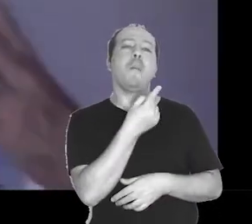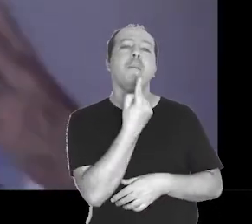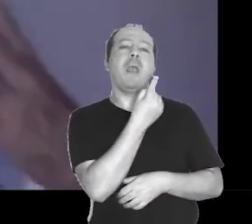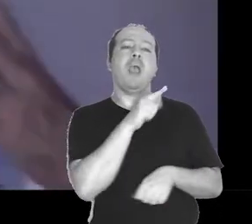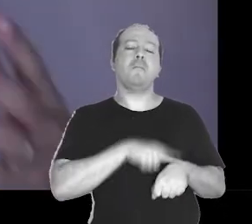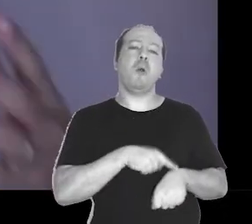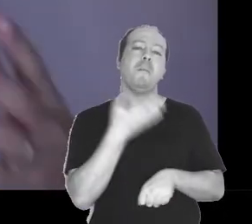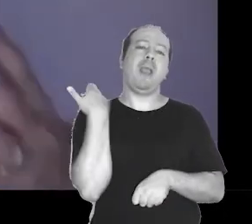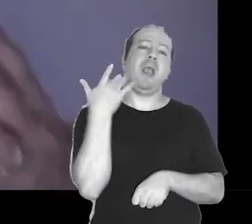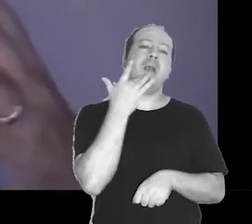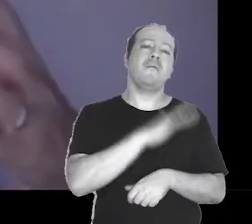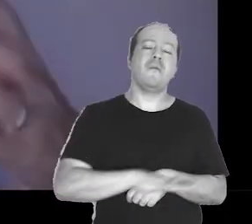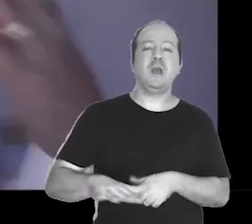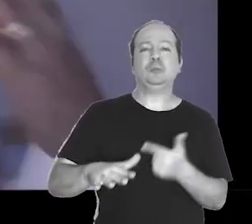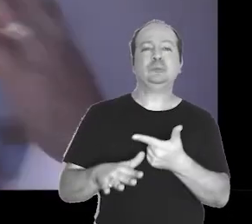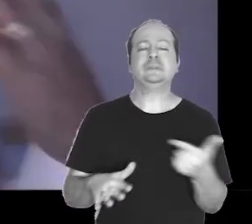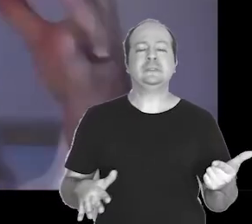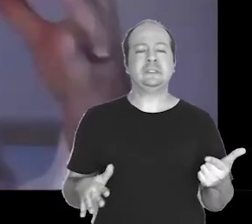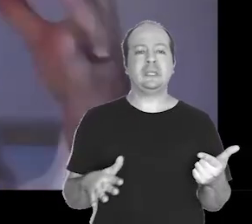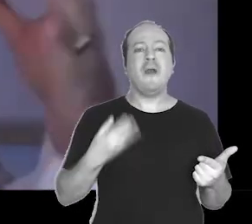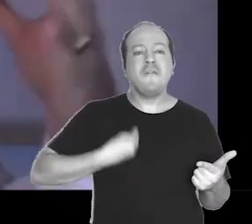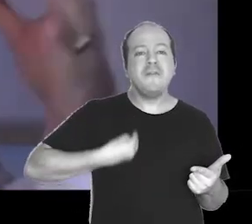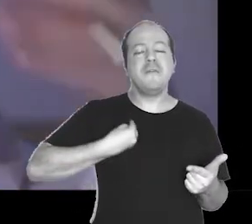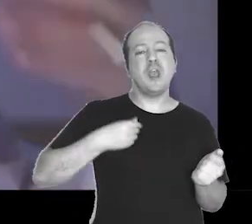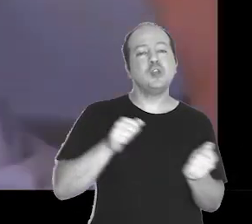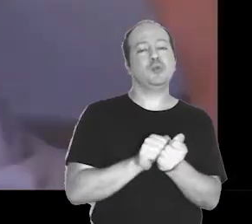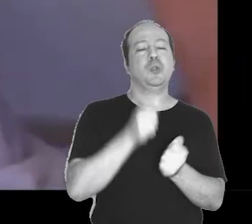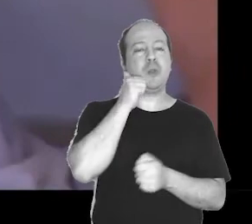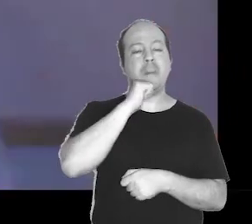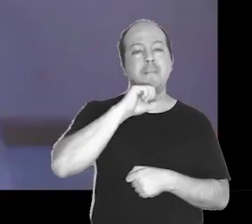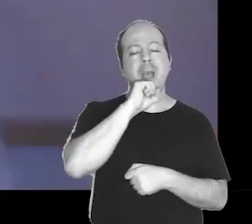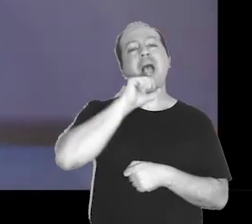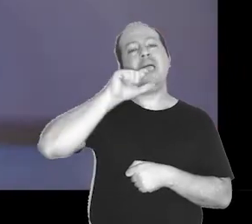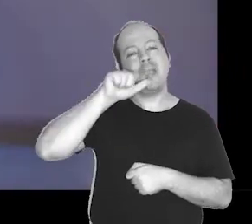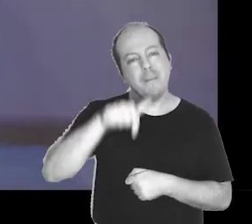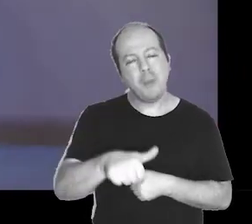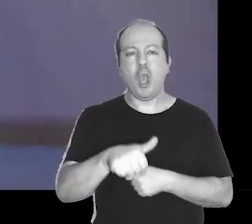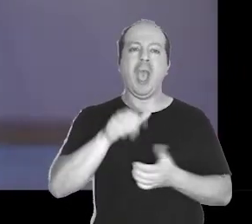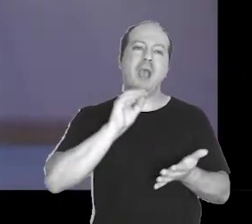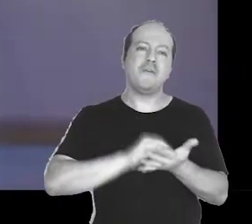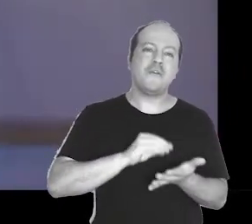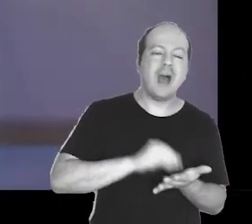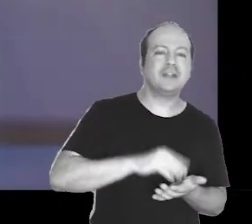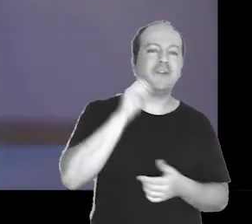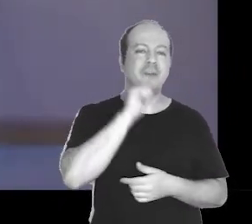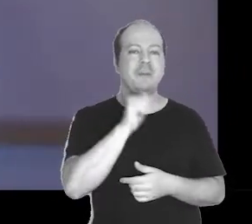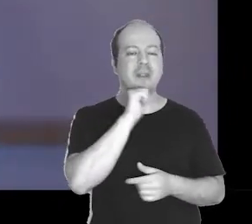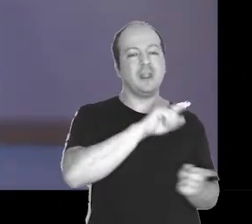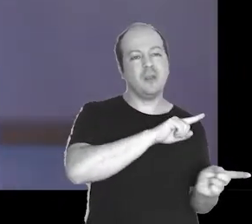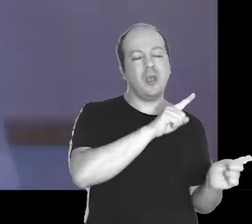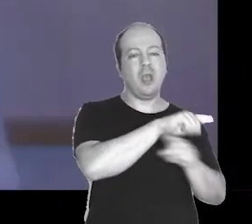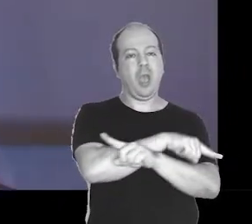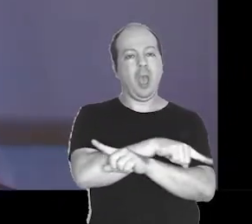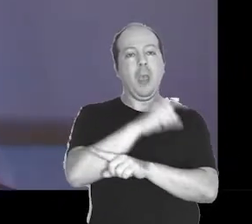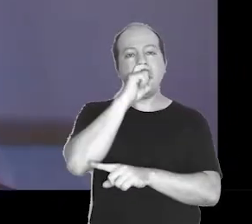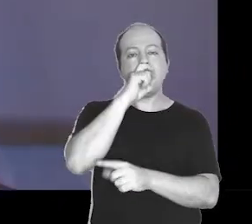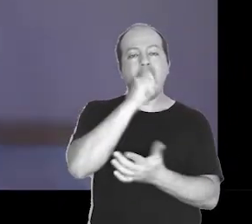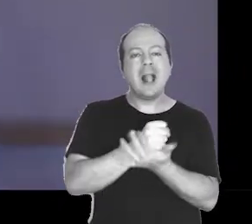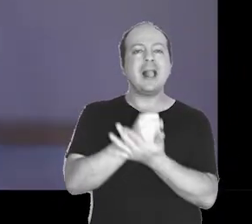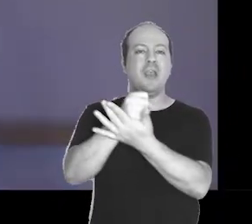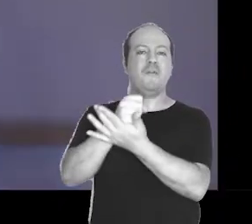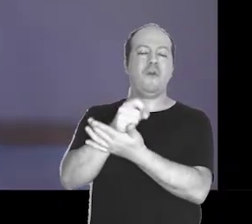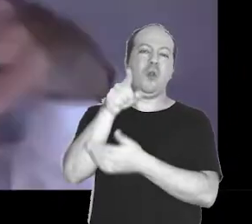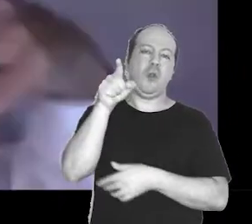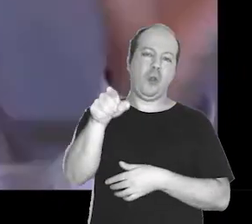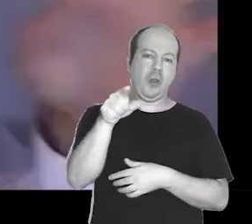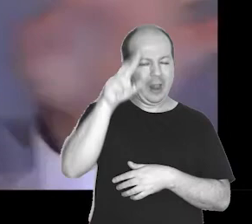momento de sua infância, quando vivia com sua mãe, e posteriormente pela falta do feminino, quando seu pai te levou de Catarina,